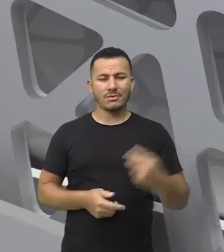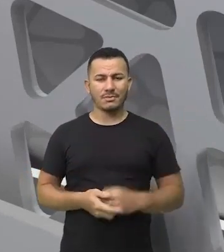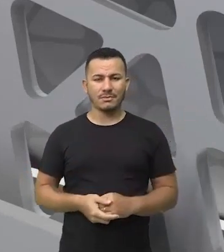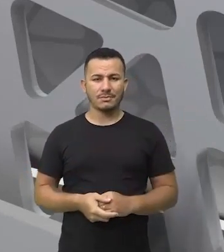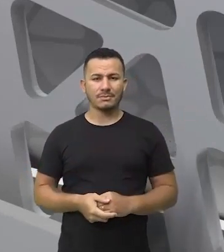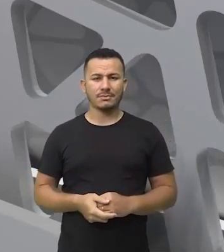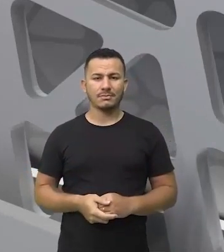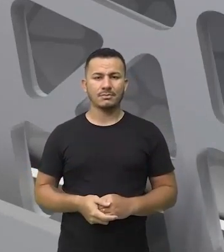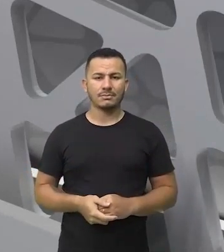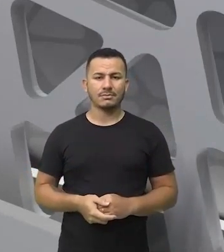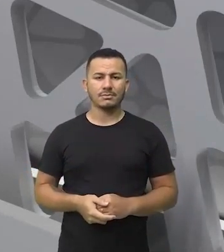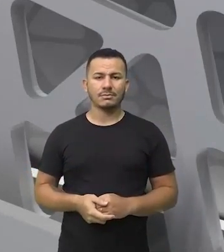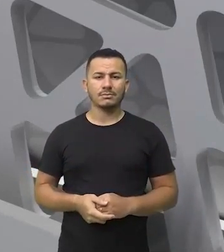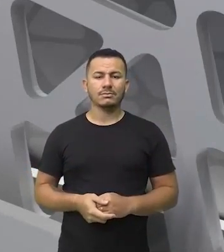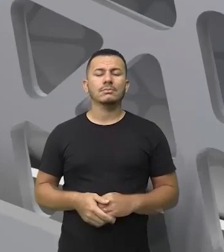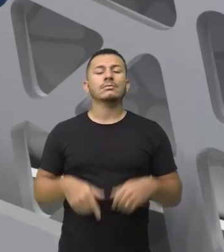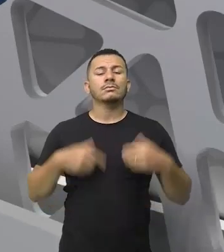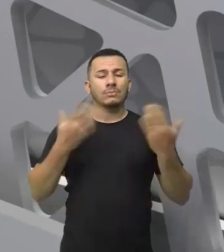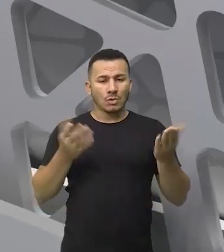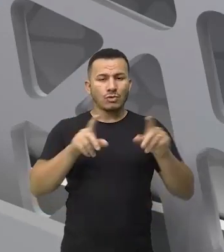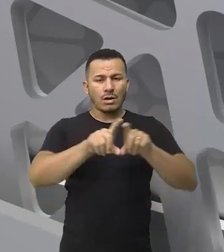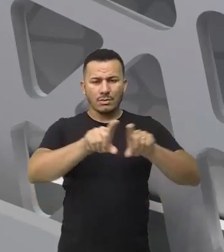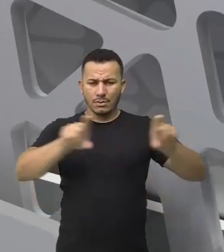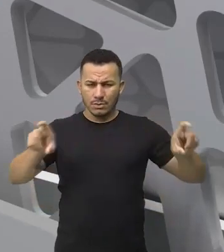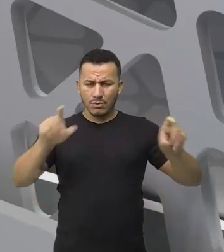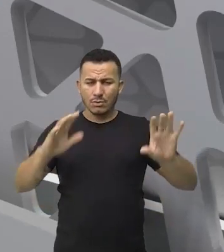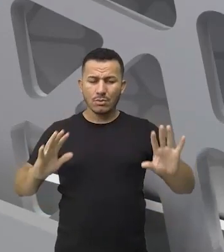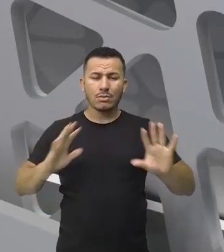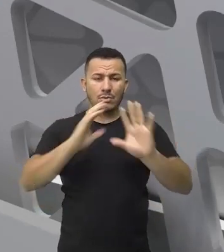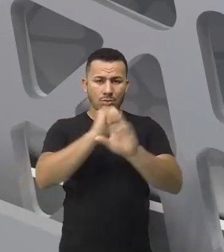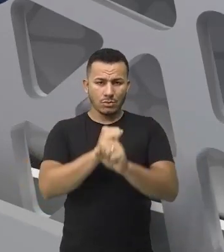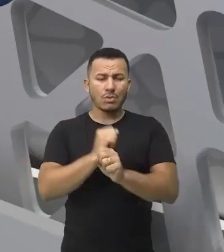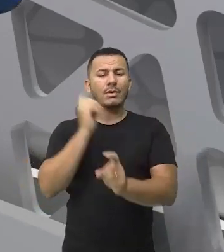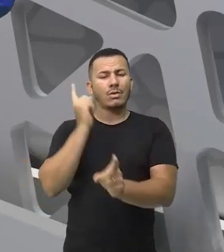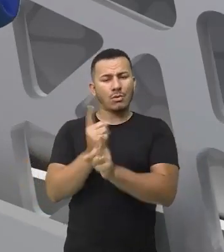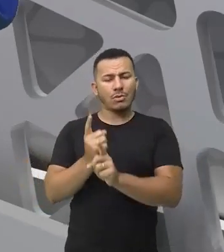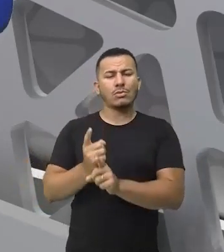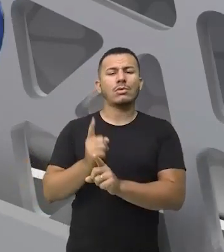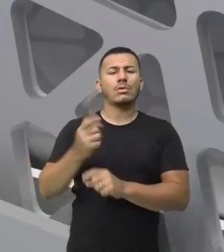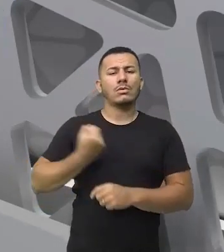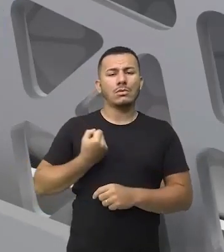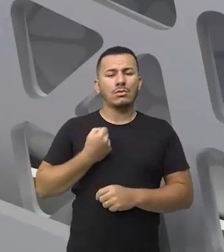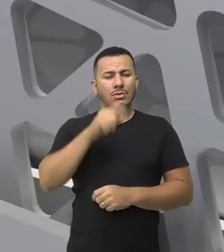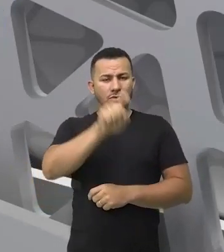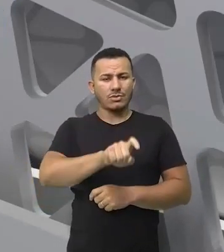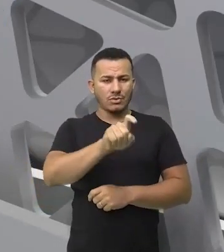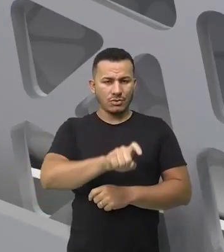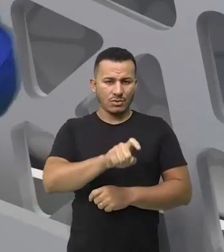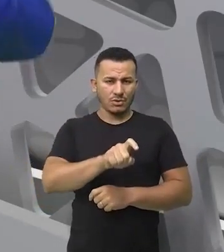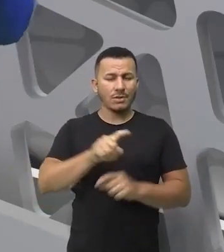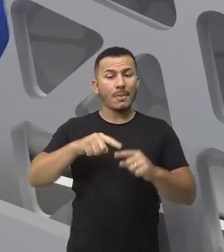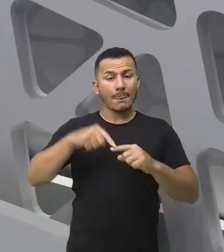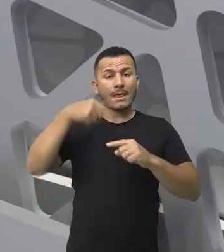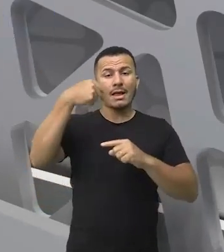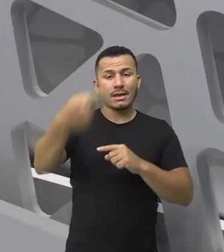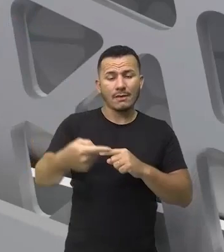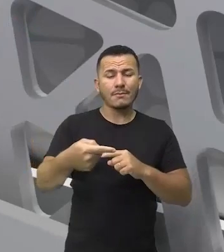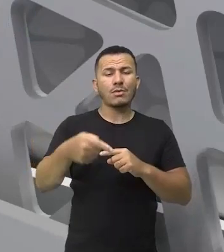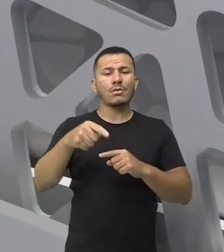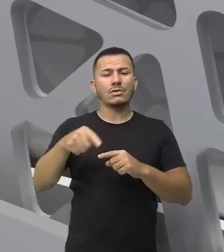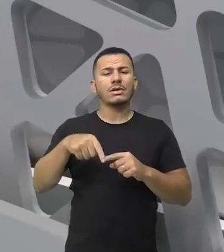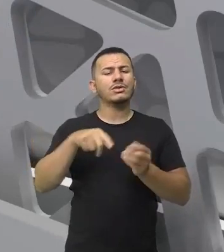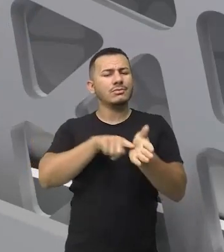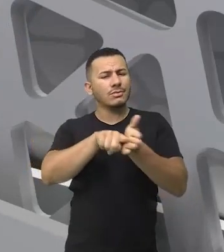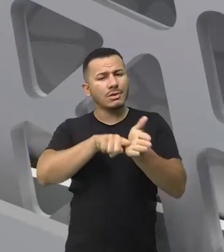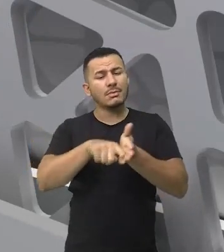2 também. E aí, através dessa resolução, nós encontramos o valor de x, beleza? Depois, o que